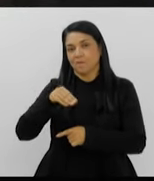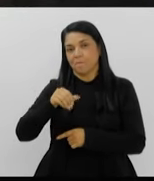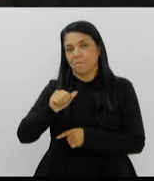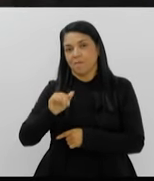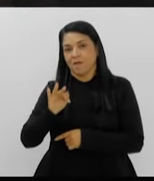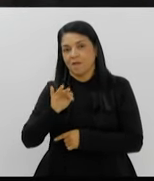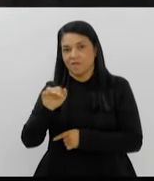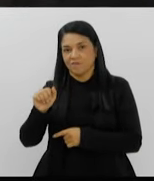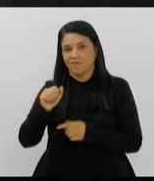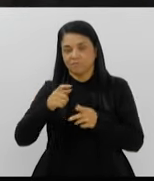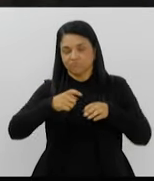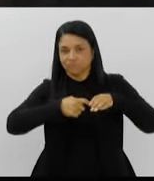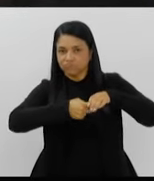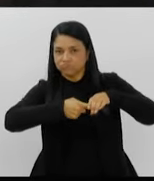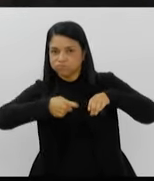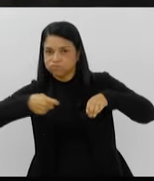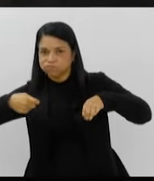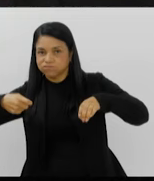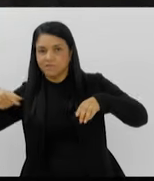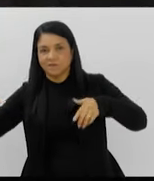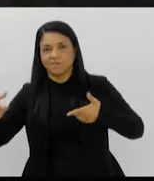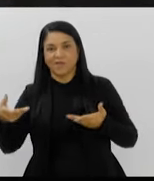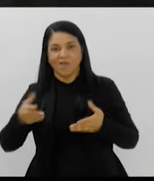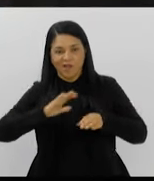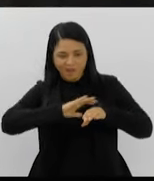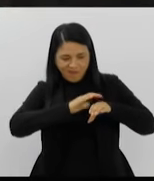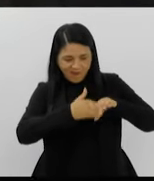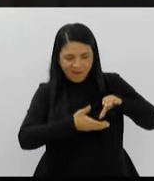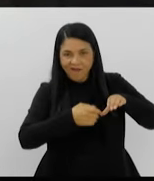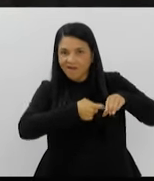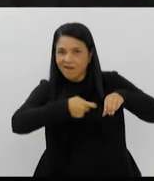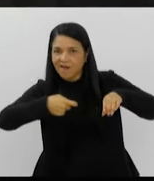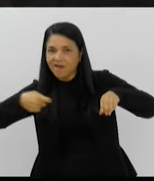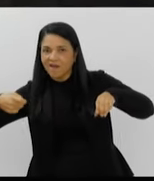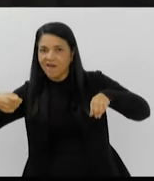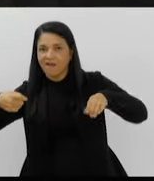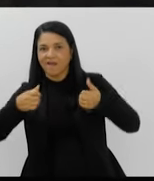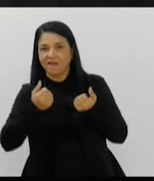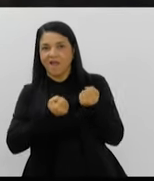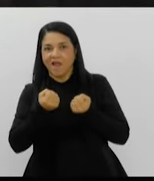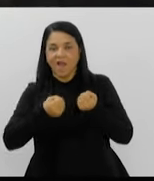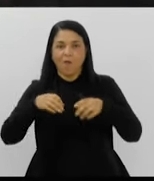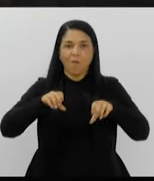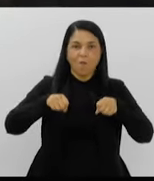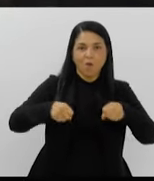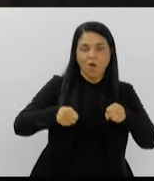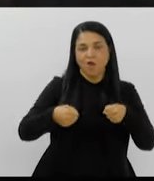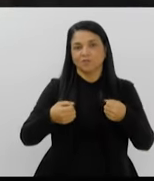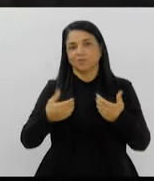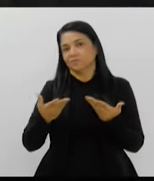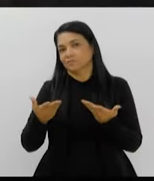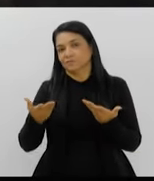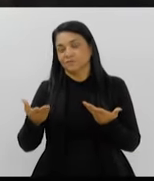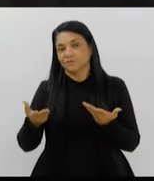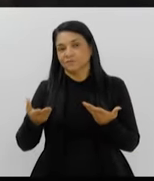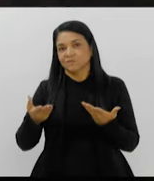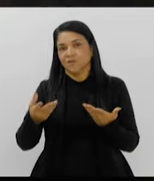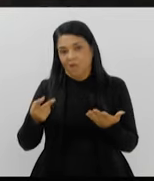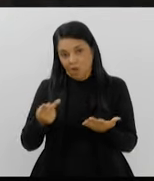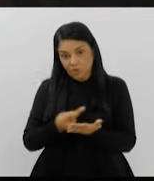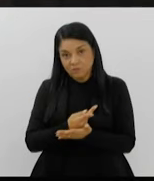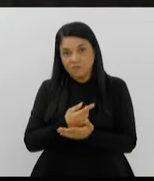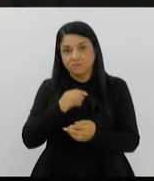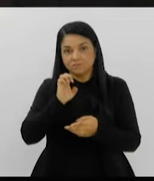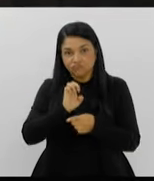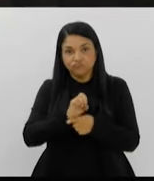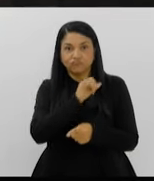do reboque. É isso que acontece no nosso Rio de Janeiro. E aí, as